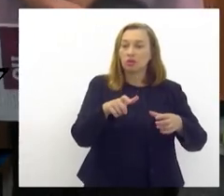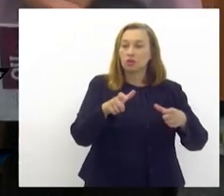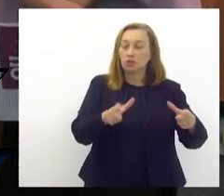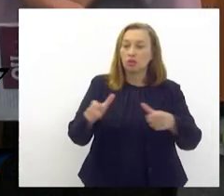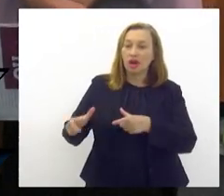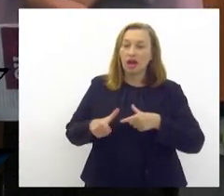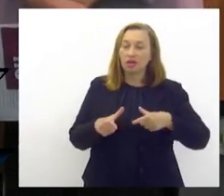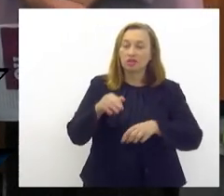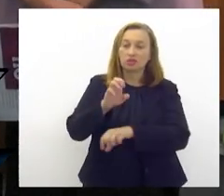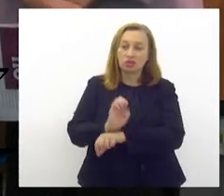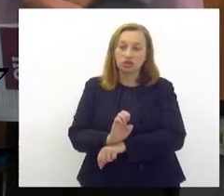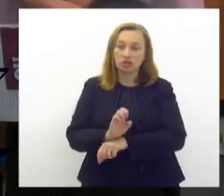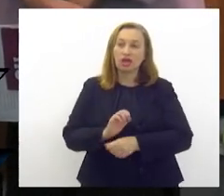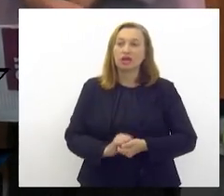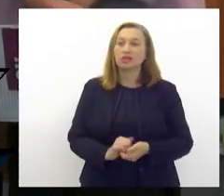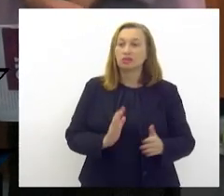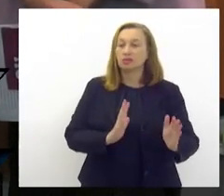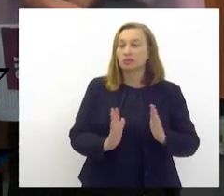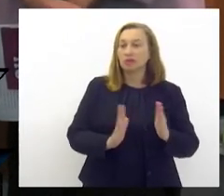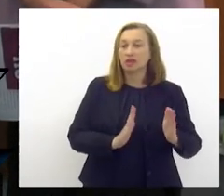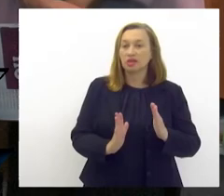durante